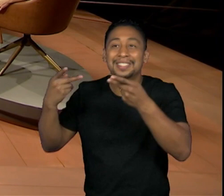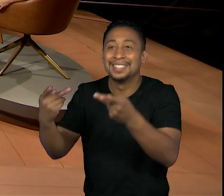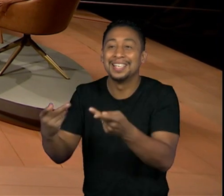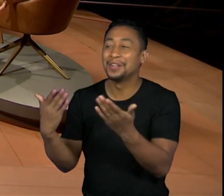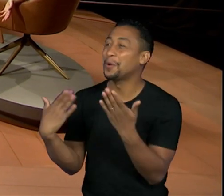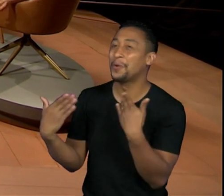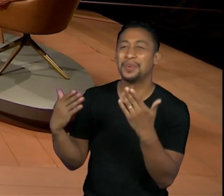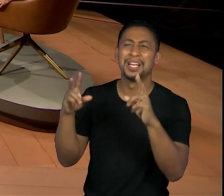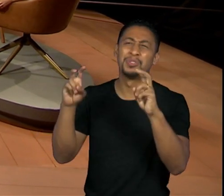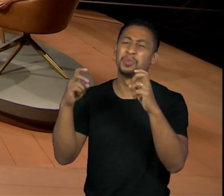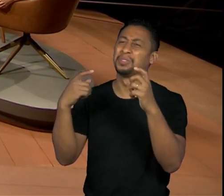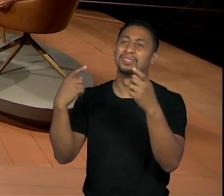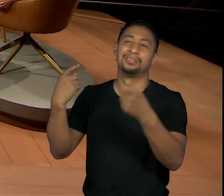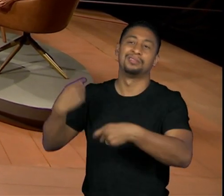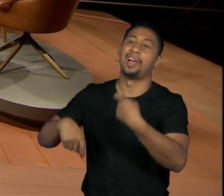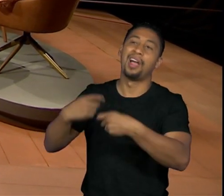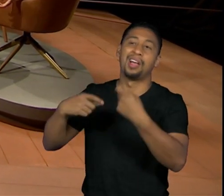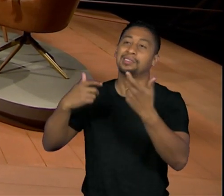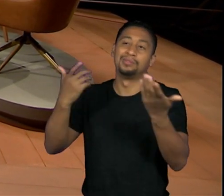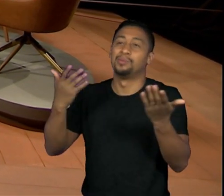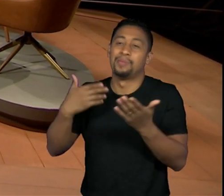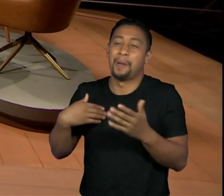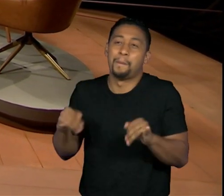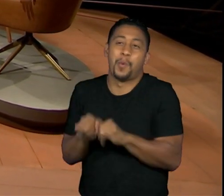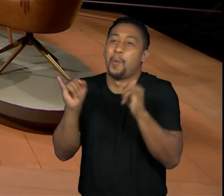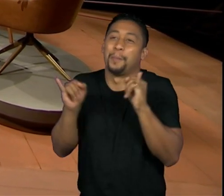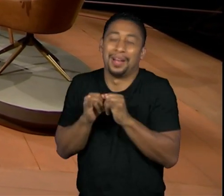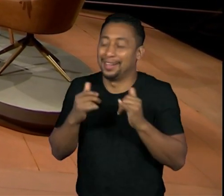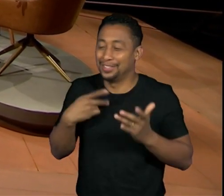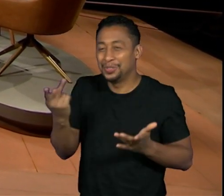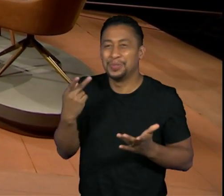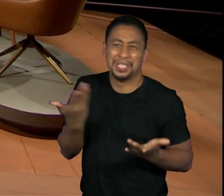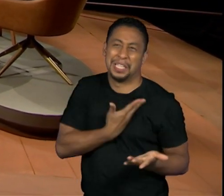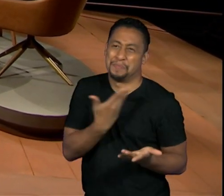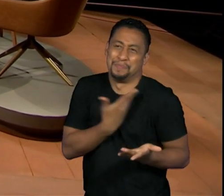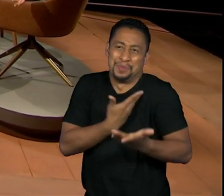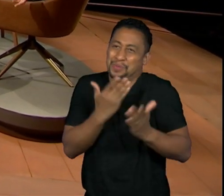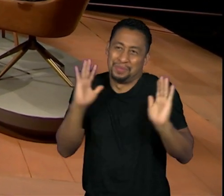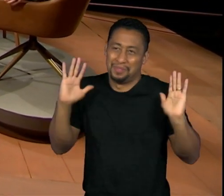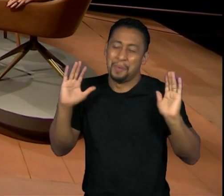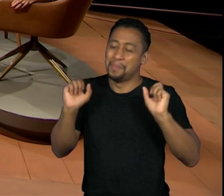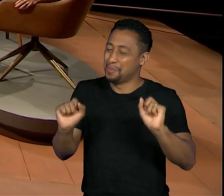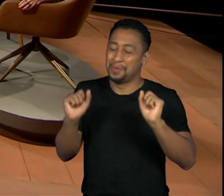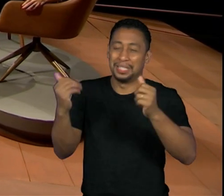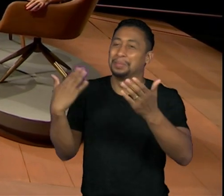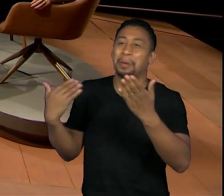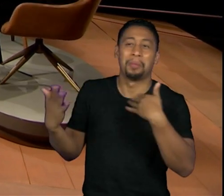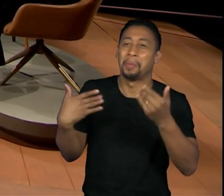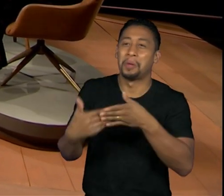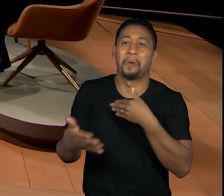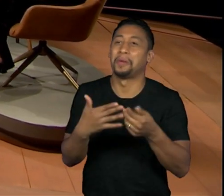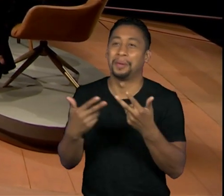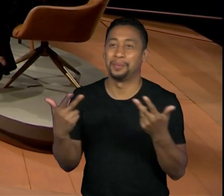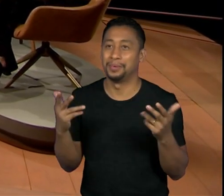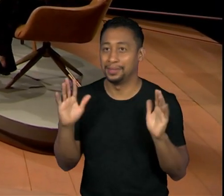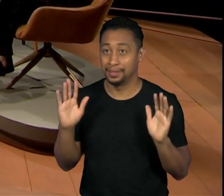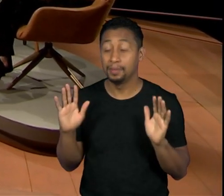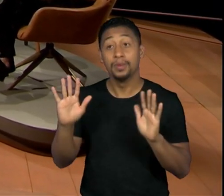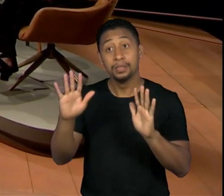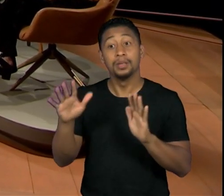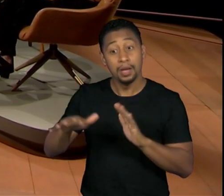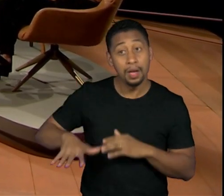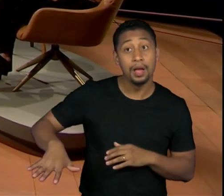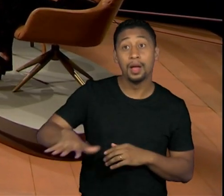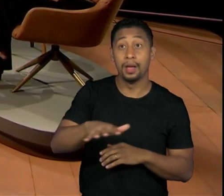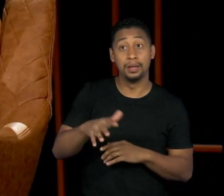sexo, eu ia falar putaria, mas é isso aí, a gente fala de tudo mesmo, a gente é amigo de bar, de falar de qualquer coisa, e o assombro da arte